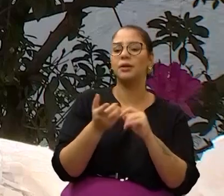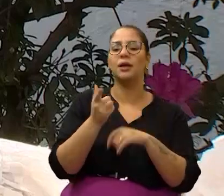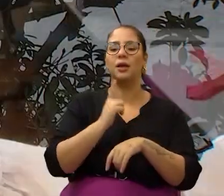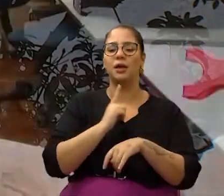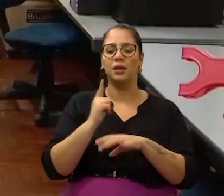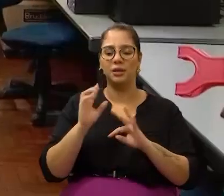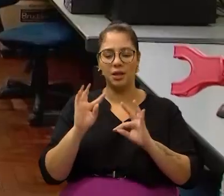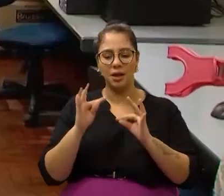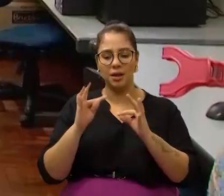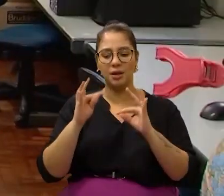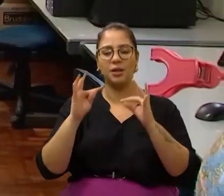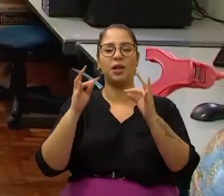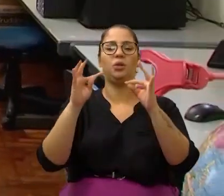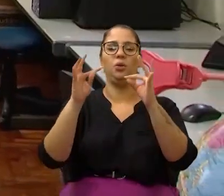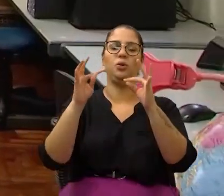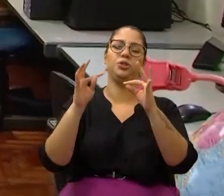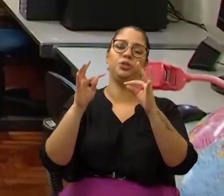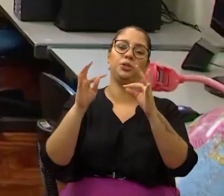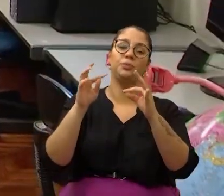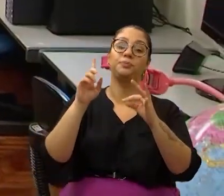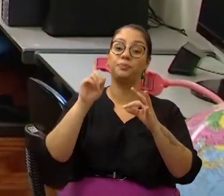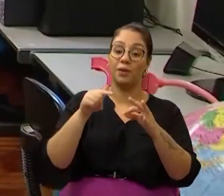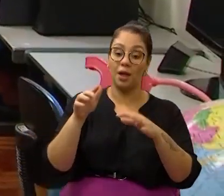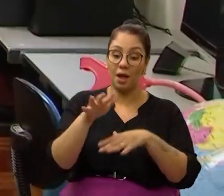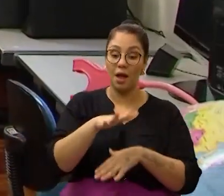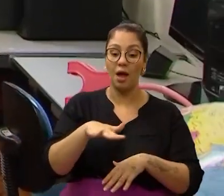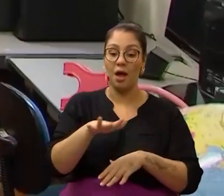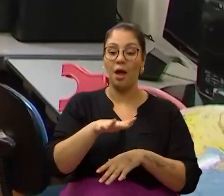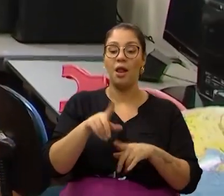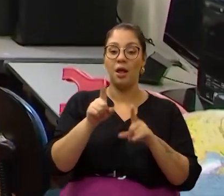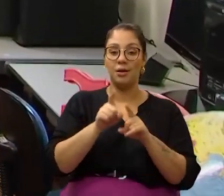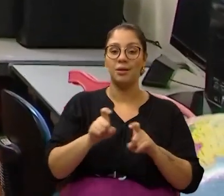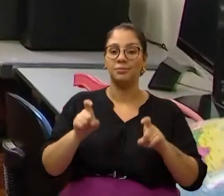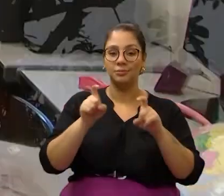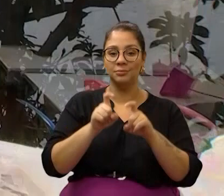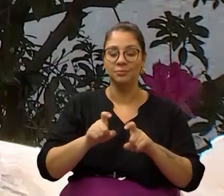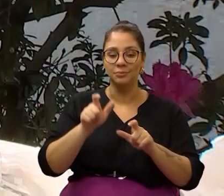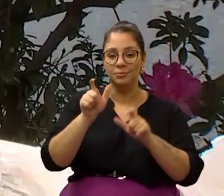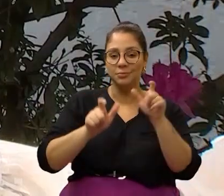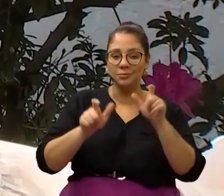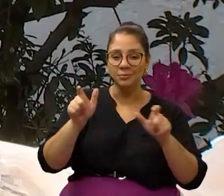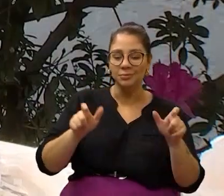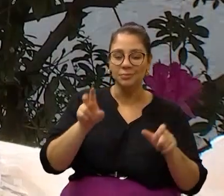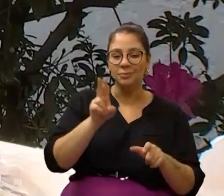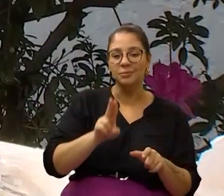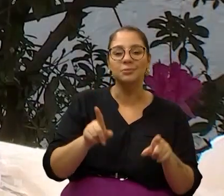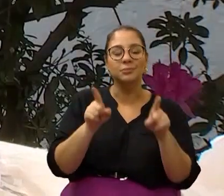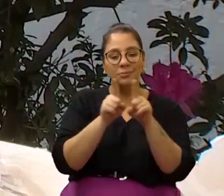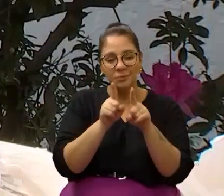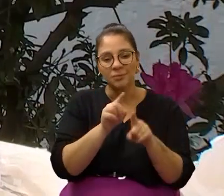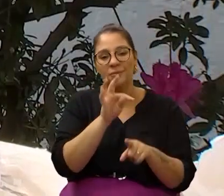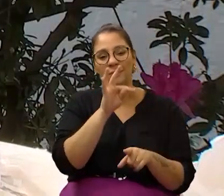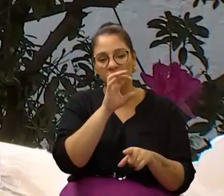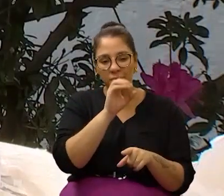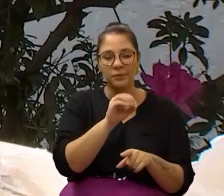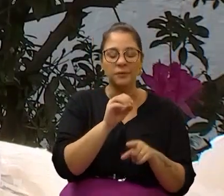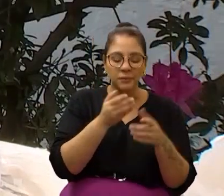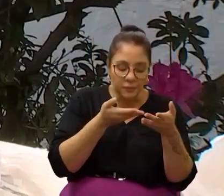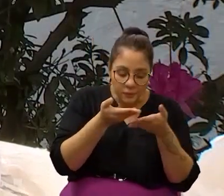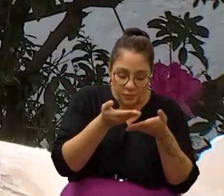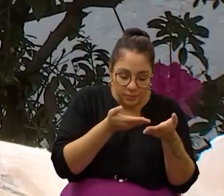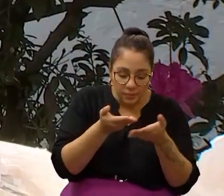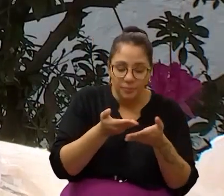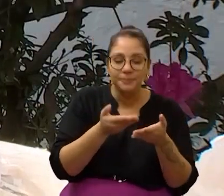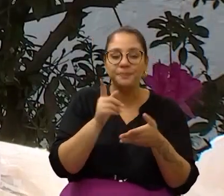temos tecnologia assistiva, que é a área de informática para o usuário. Temos terapeuta ocupacional, que trabalha